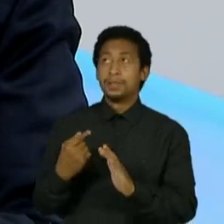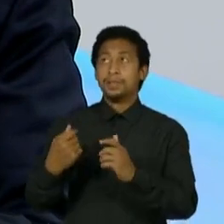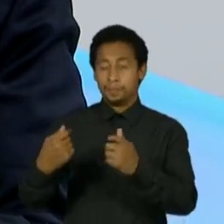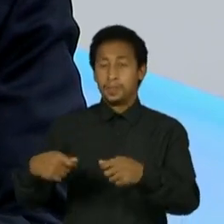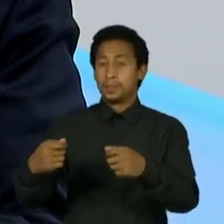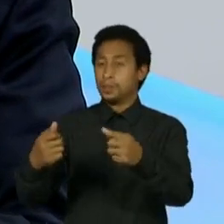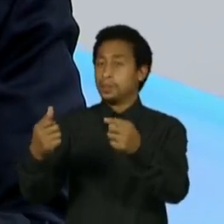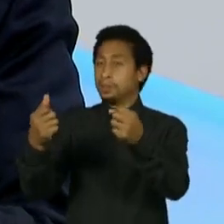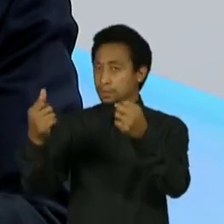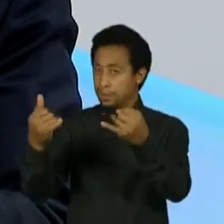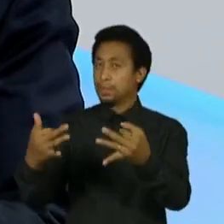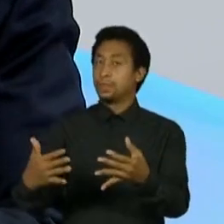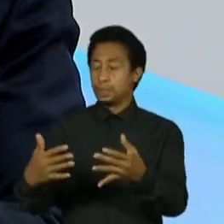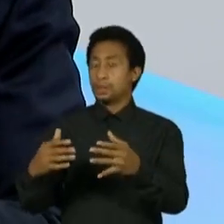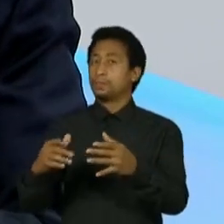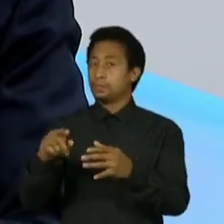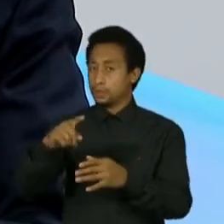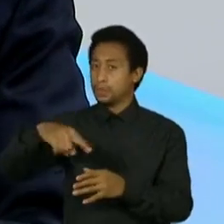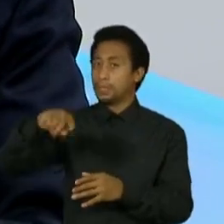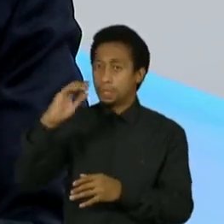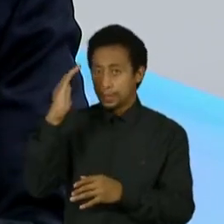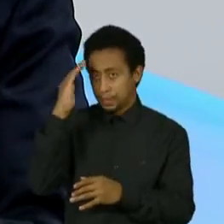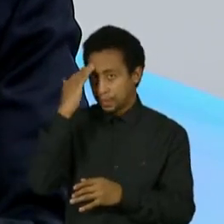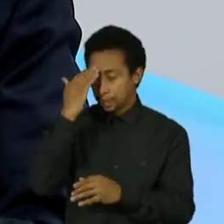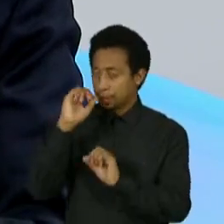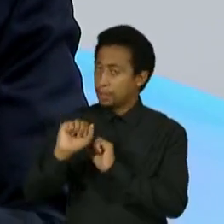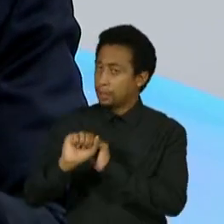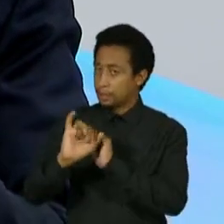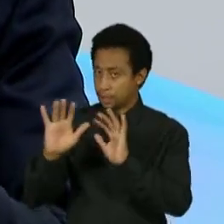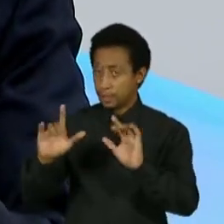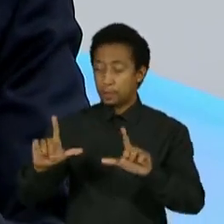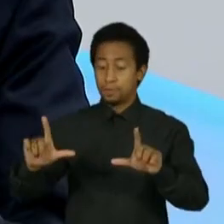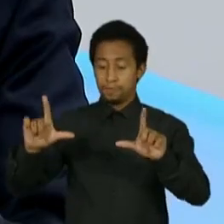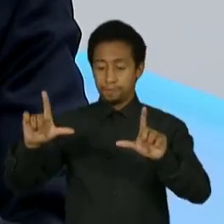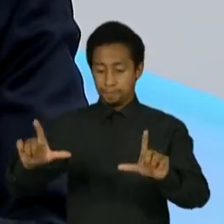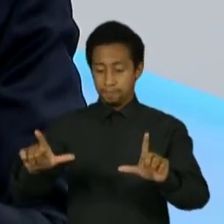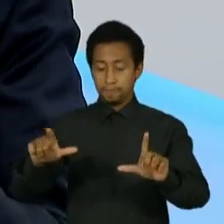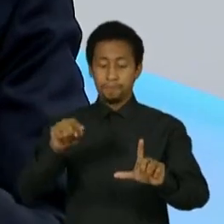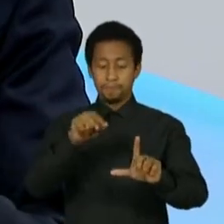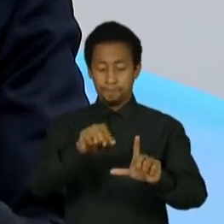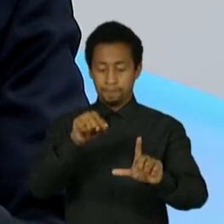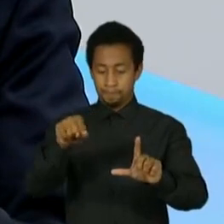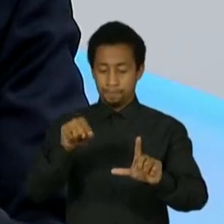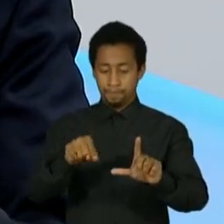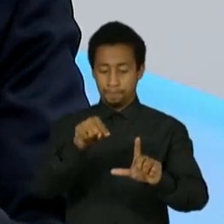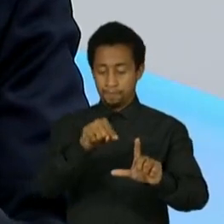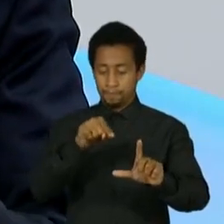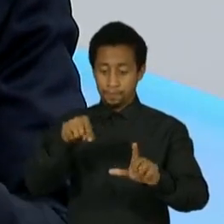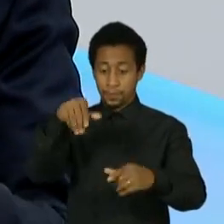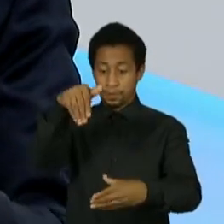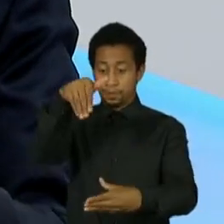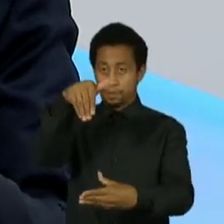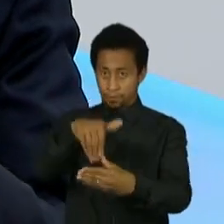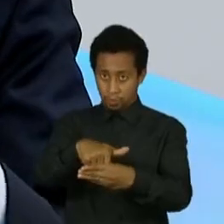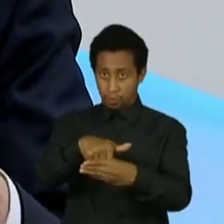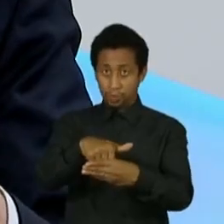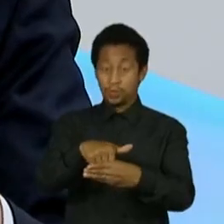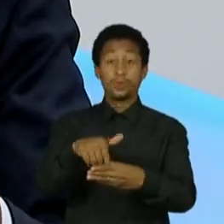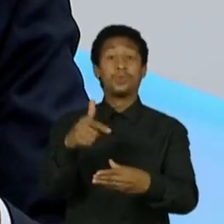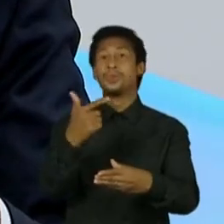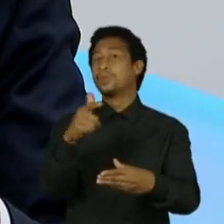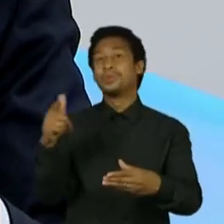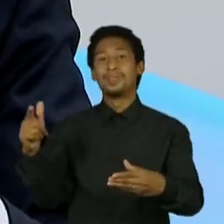é fundamental a urna eletrônica não integra não se conecta à rede